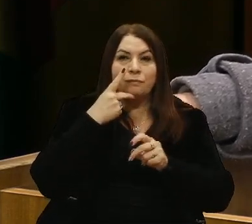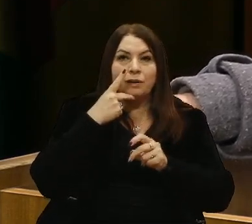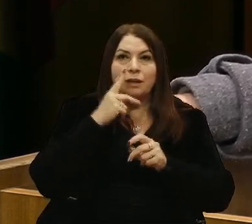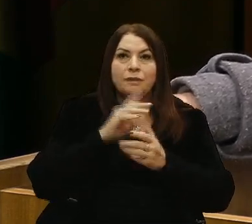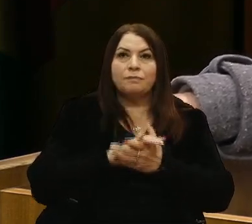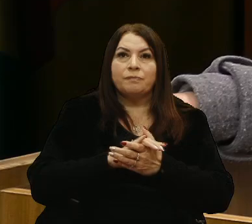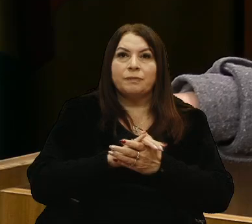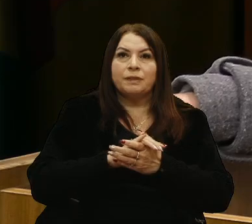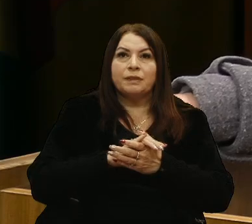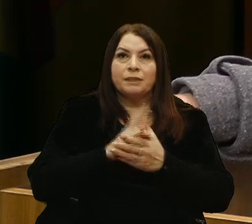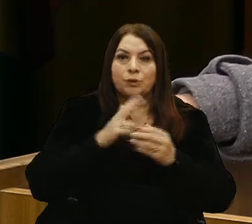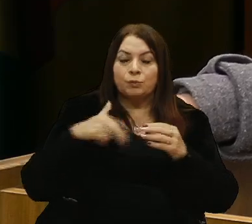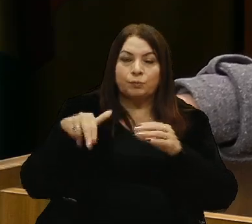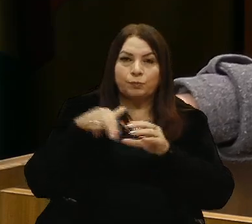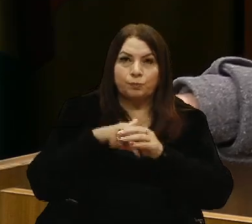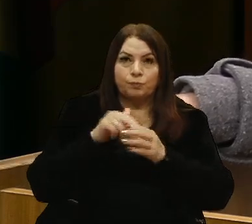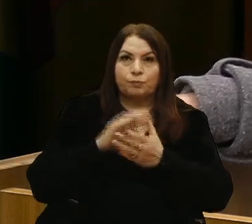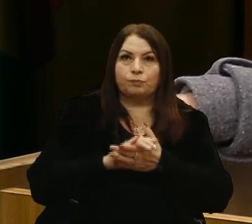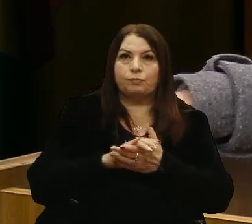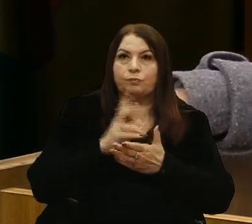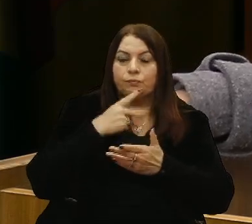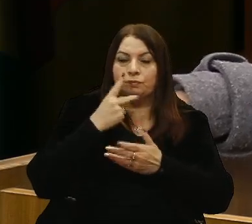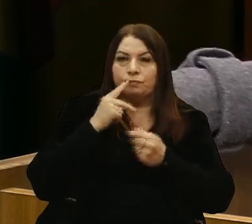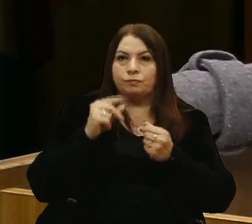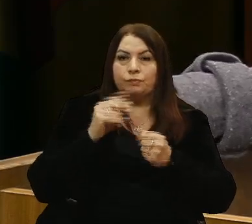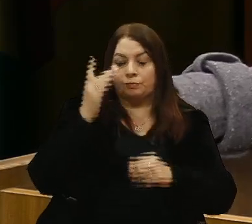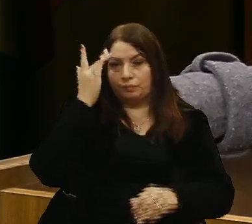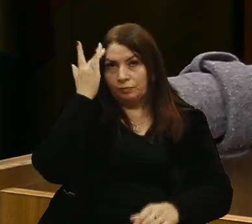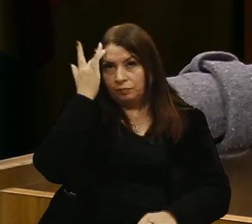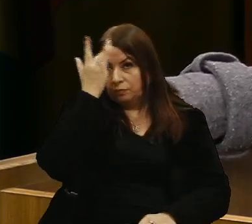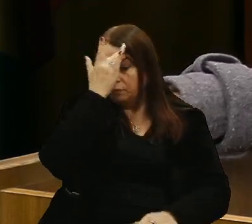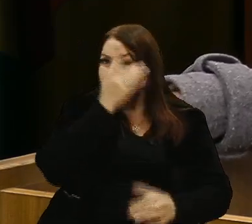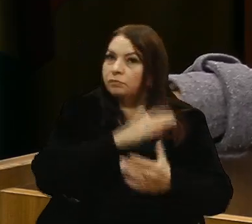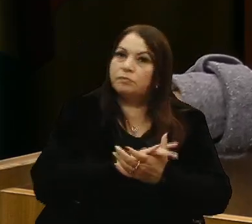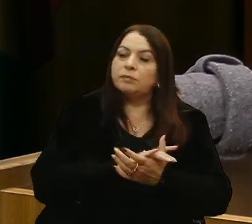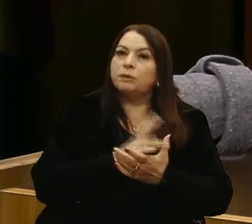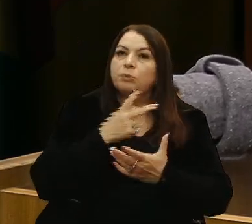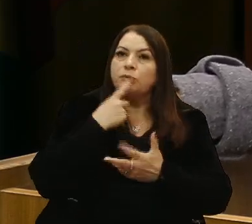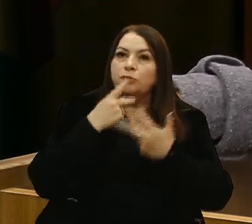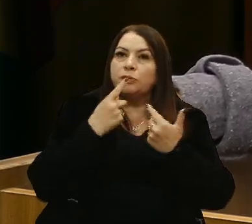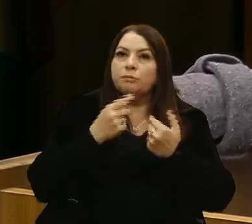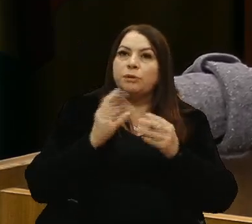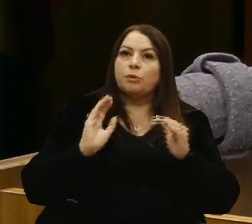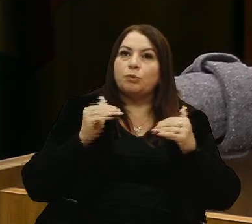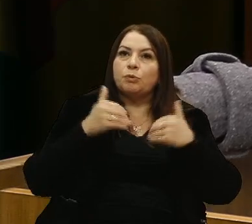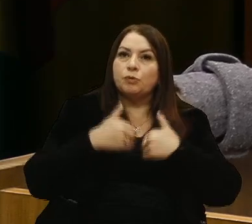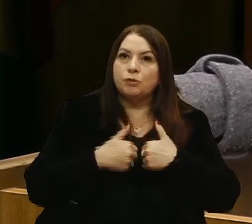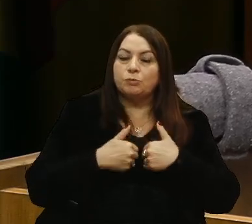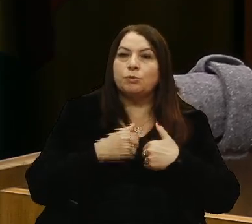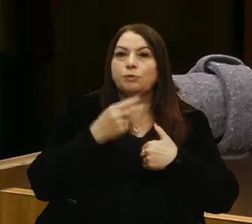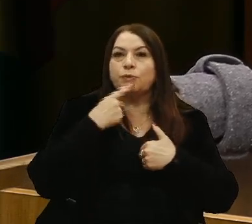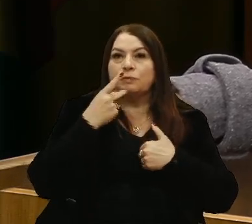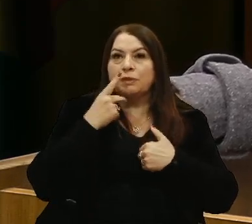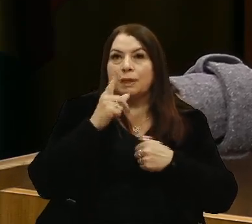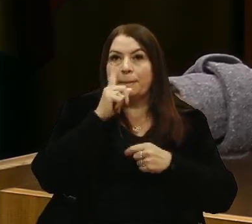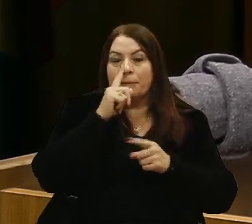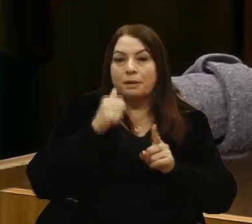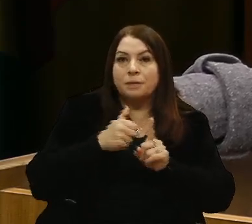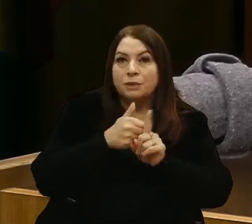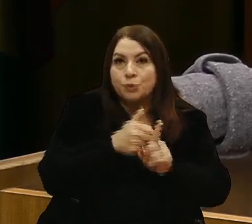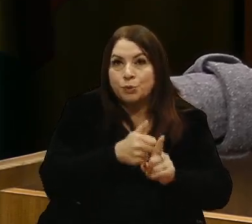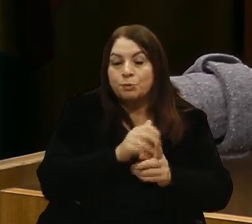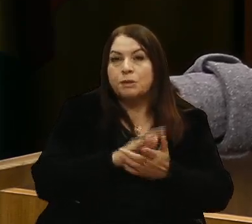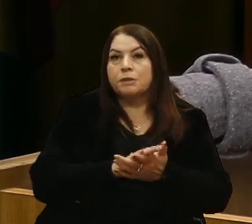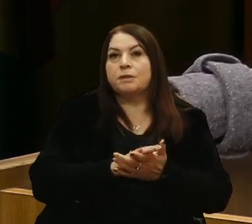sobe a essa tribuna para falar sobre saúde mental, para falar sobre autismo, para falar sobre mães